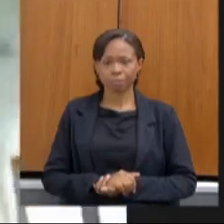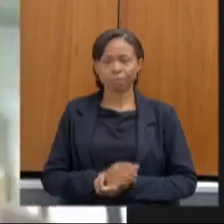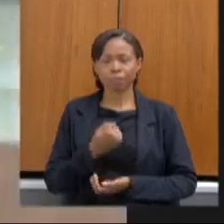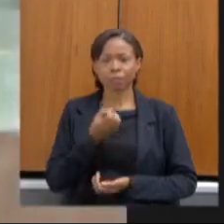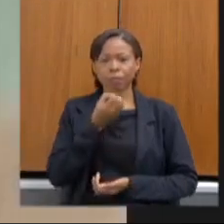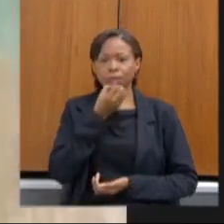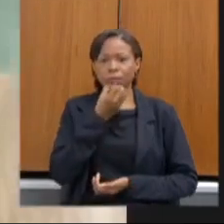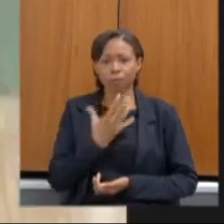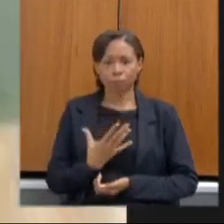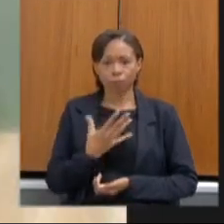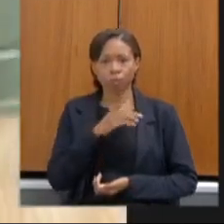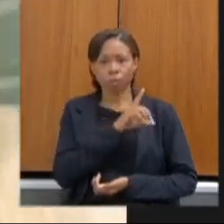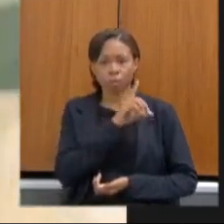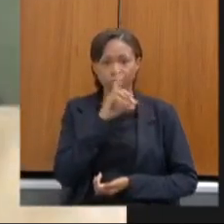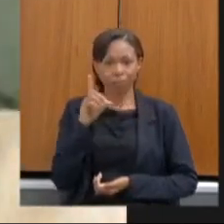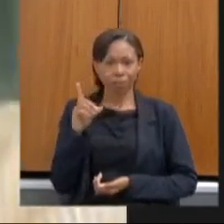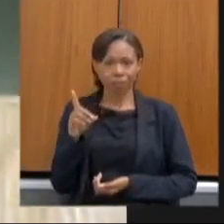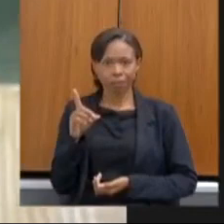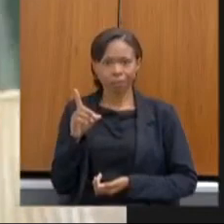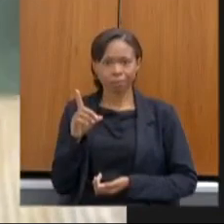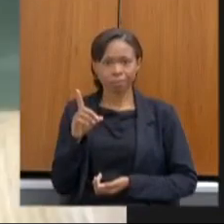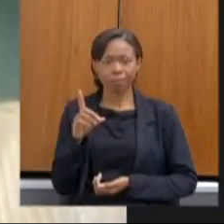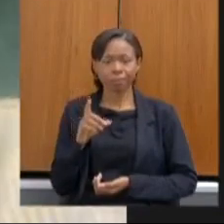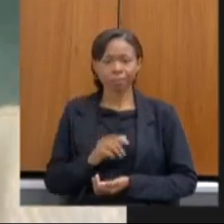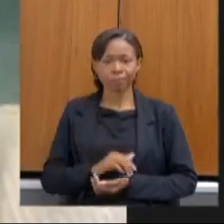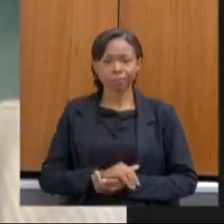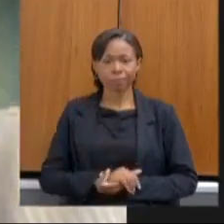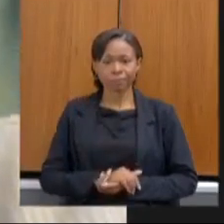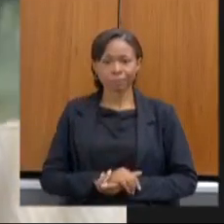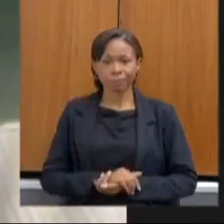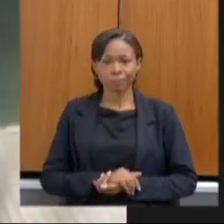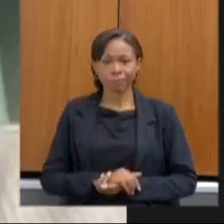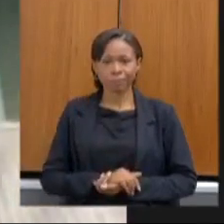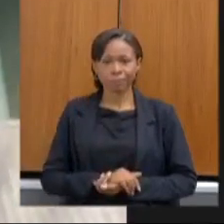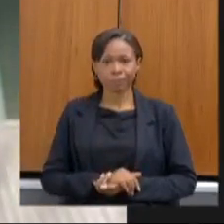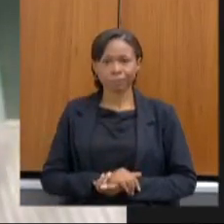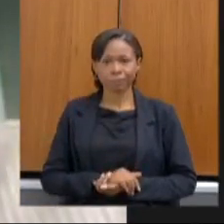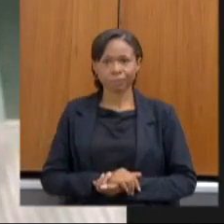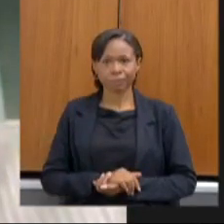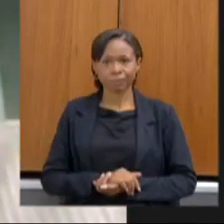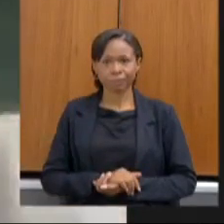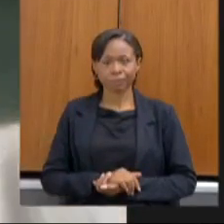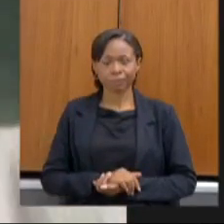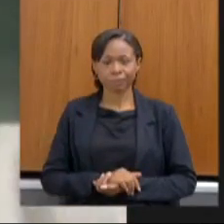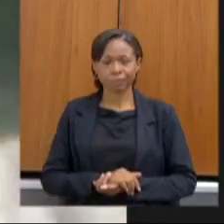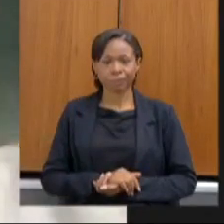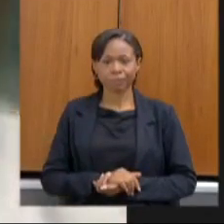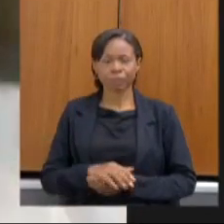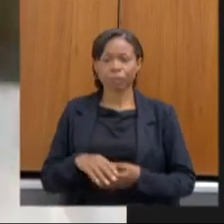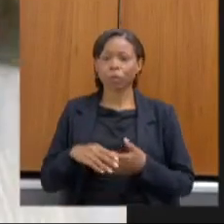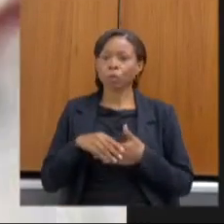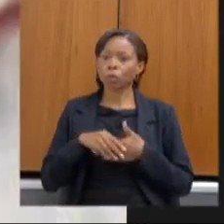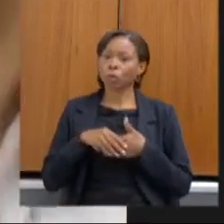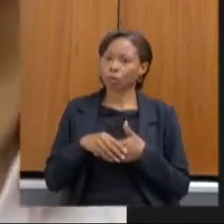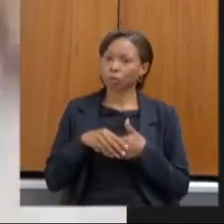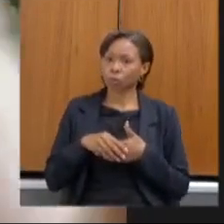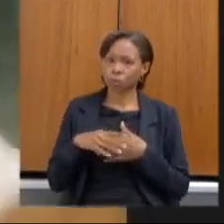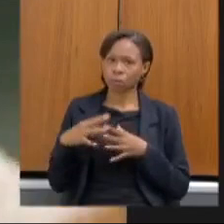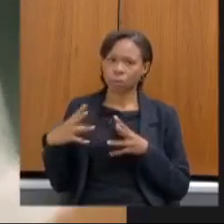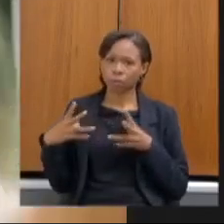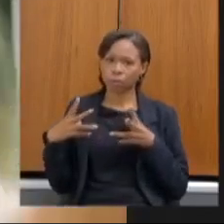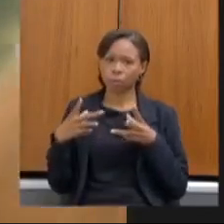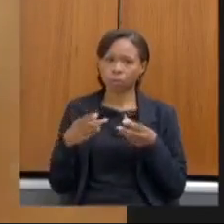tinha um Oi gente vai comentar todos os